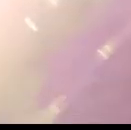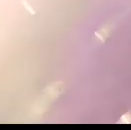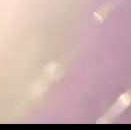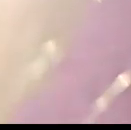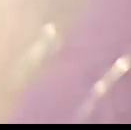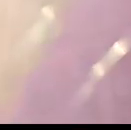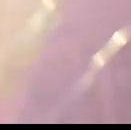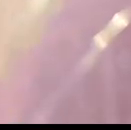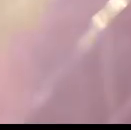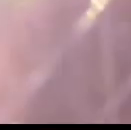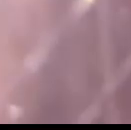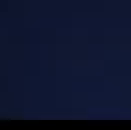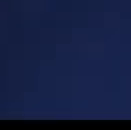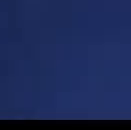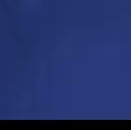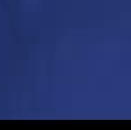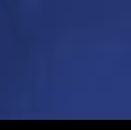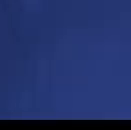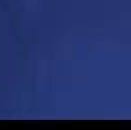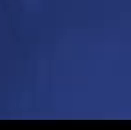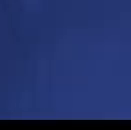convidas.org.br e saiba como ajudar.